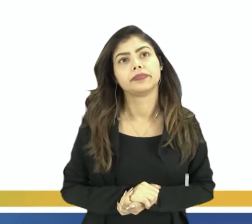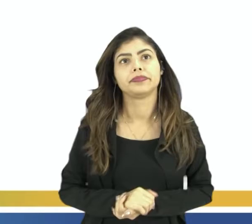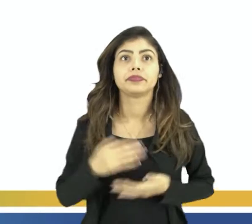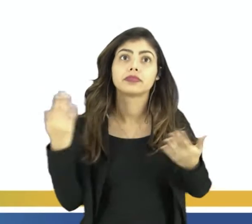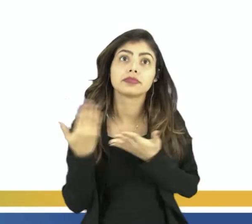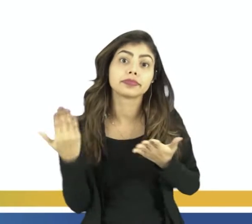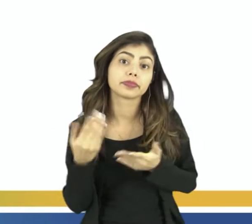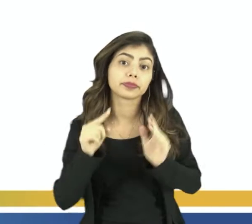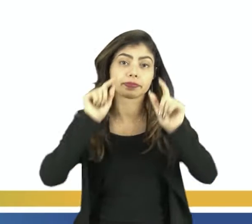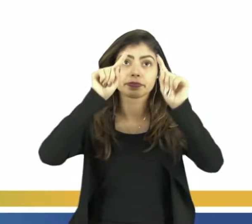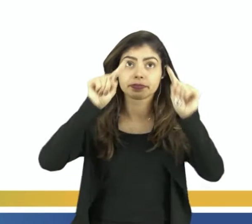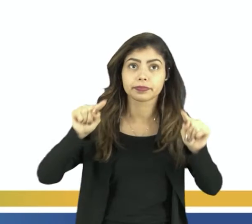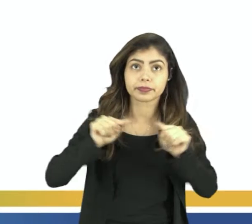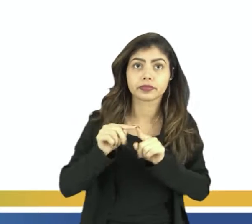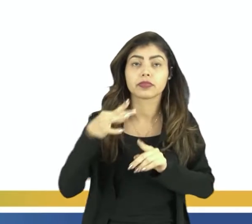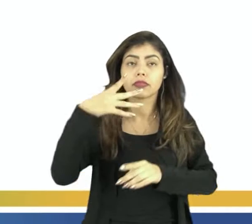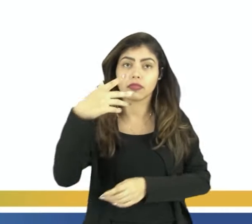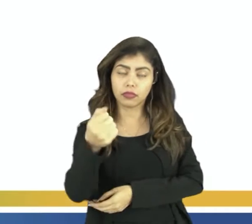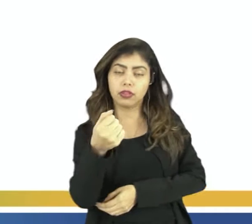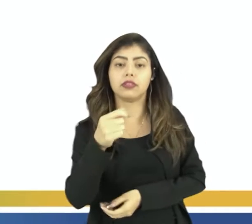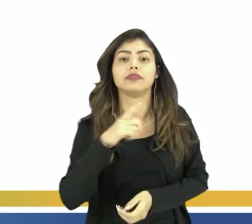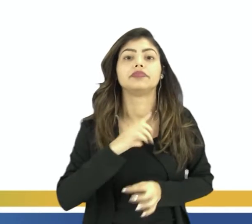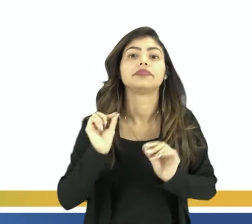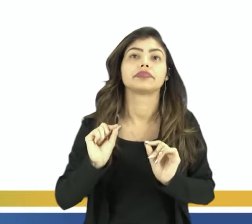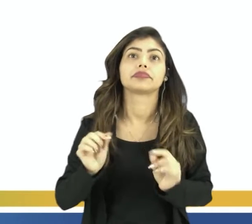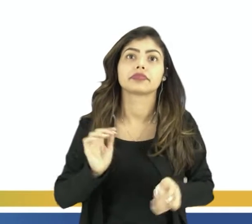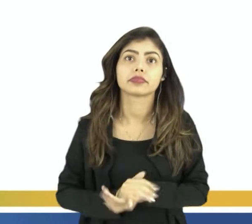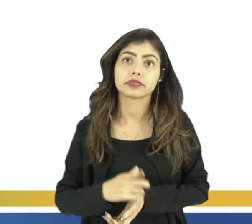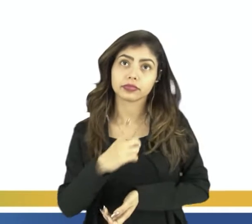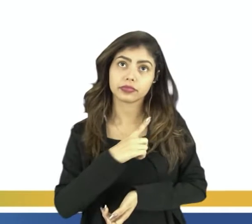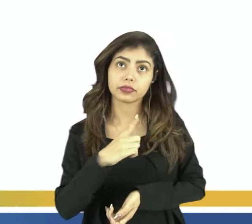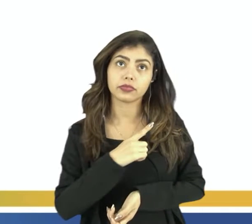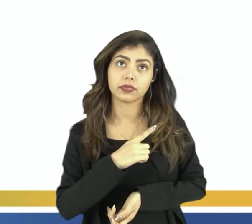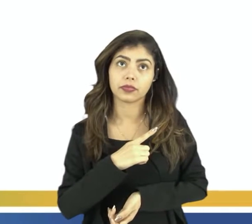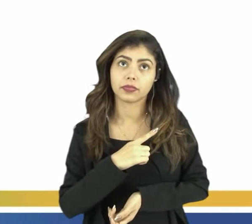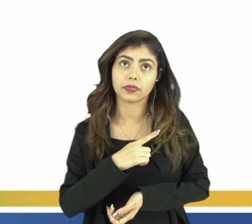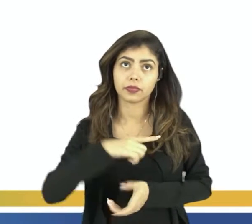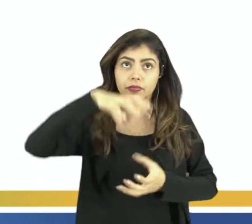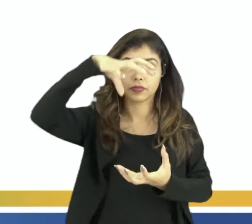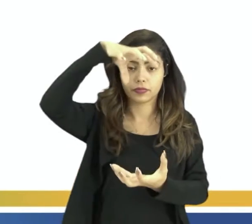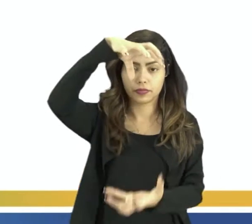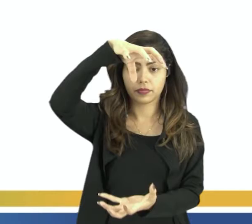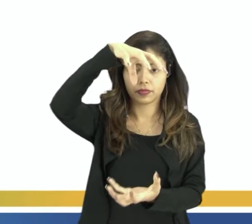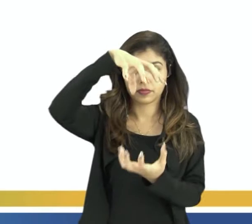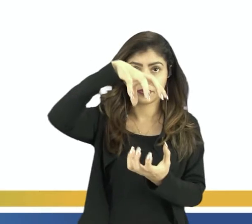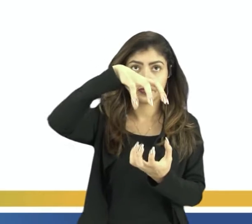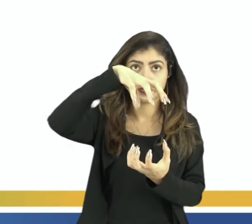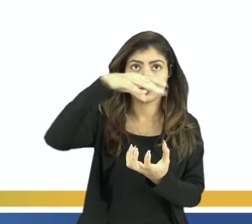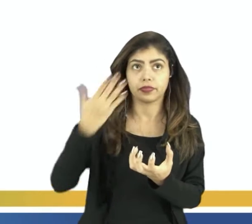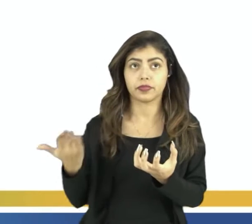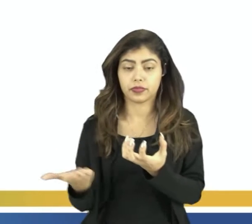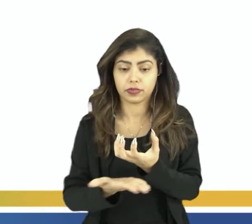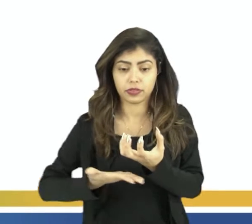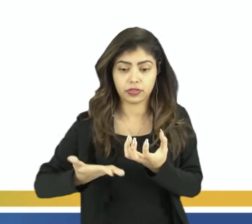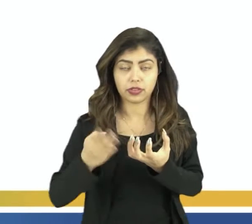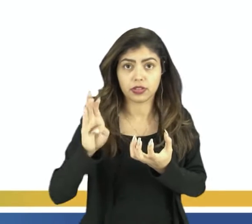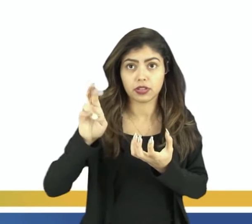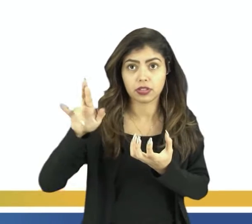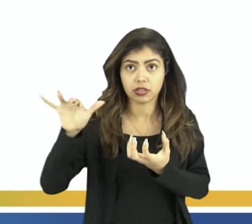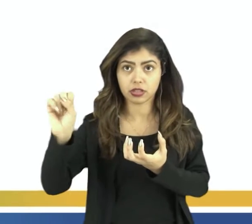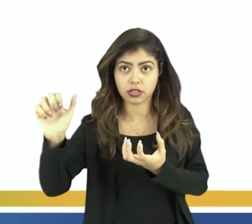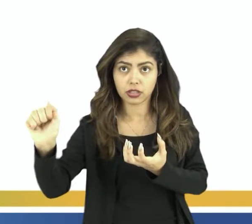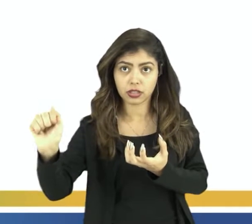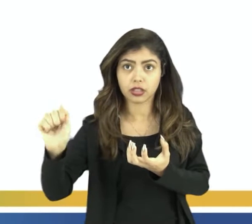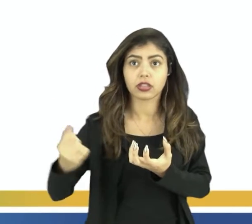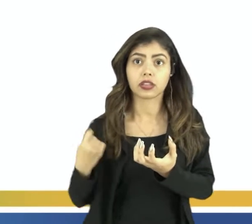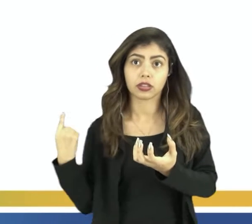Vamos ver a composição dele, todas as partes que compõem ele. Temos aí a aresta lateral, a base, face lateral,